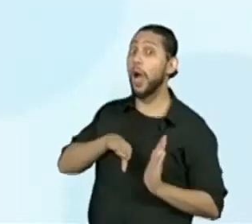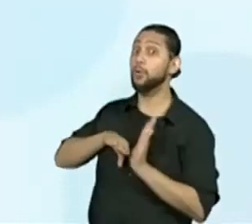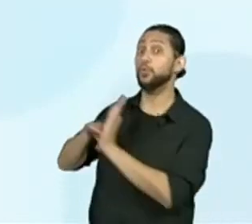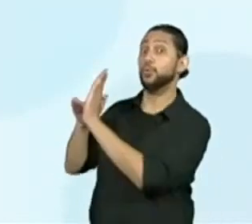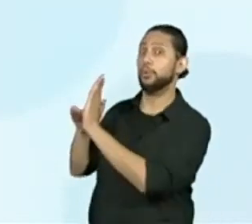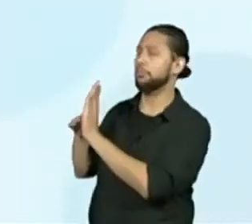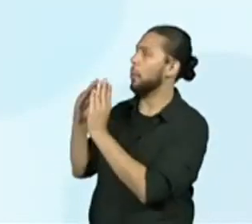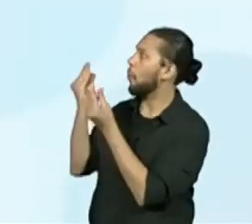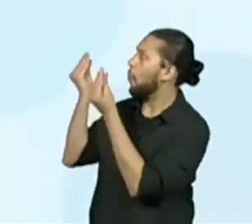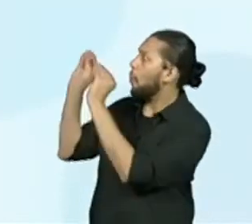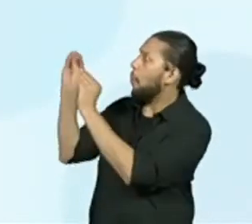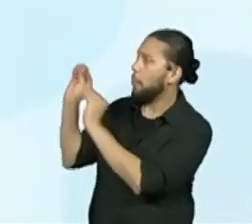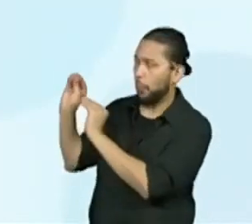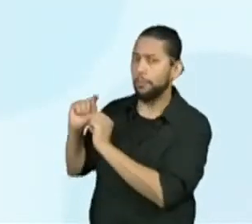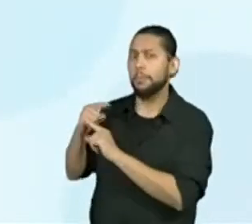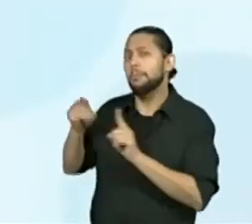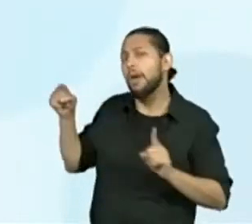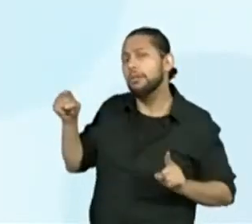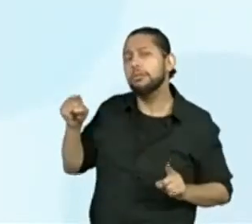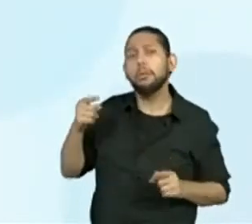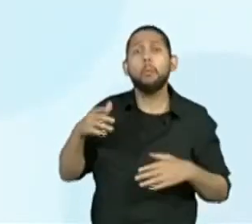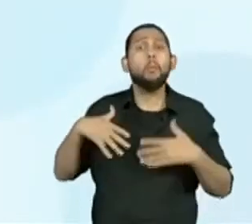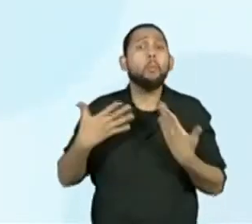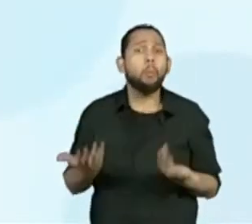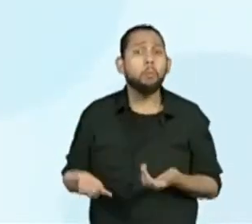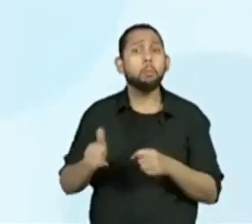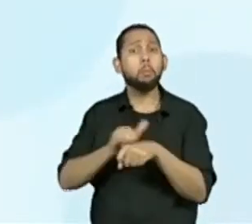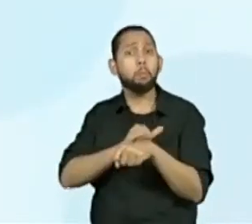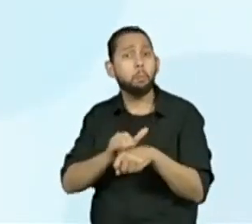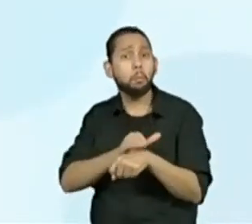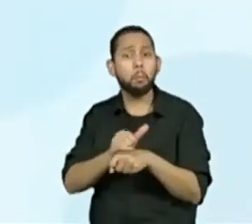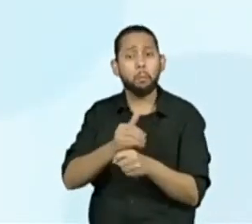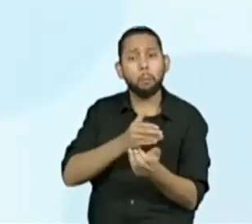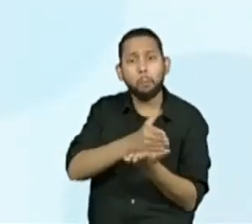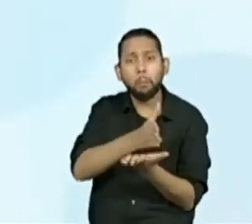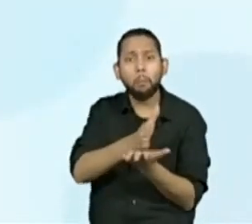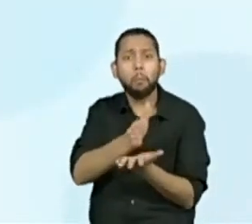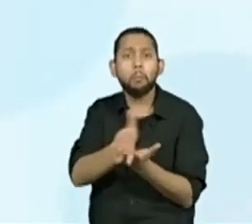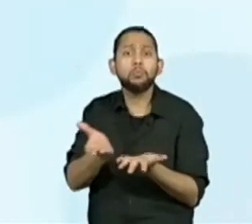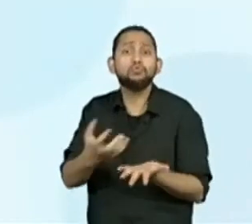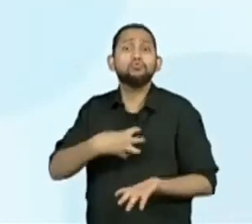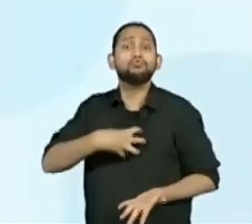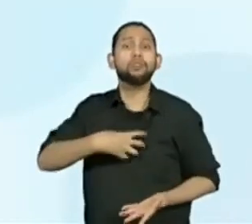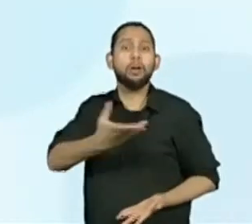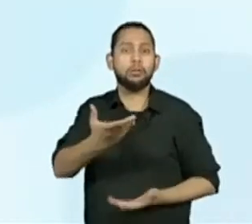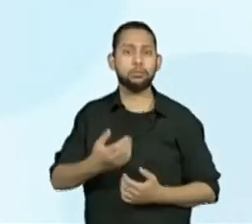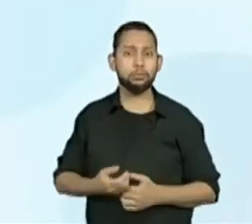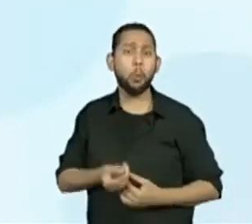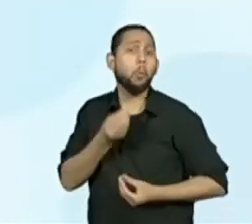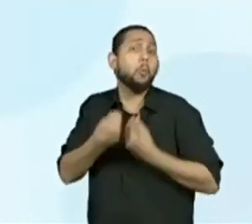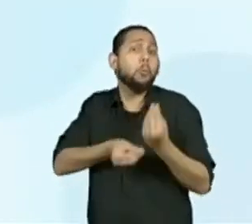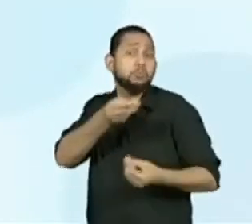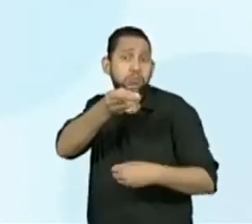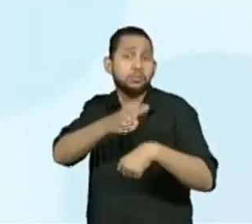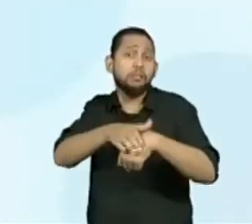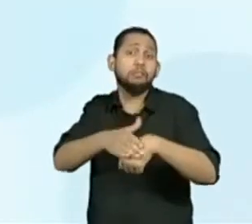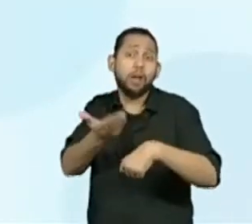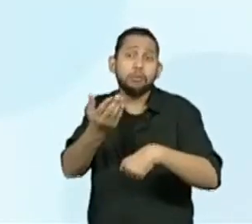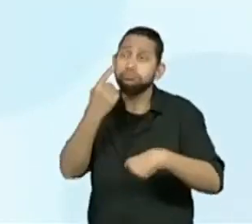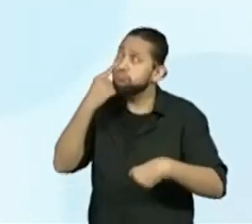quais estratégias nós podemos utilizar para calcular aí os valores